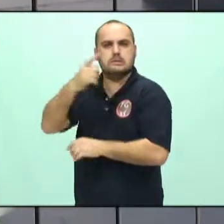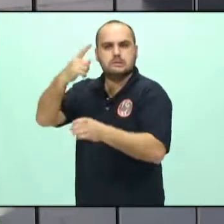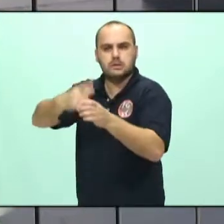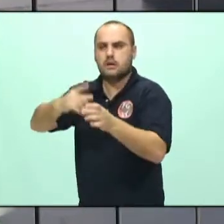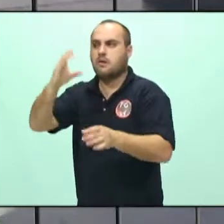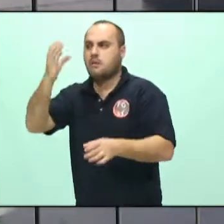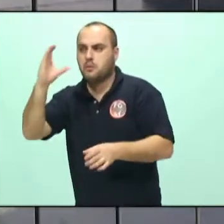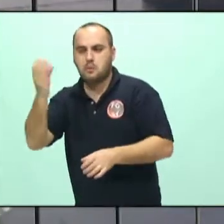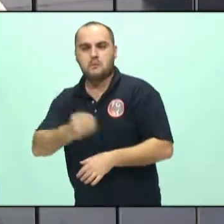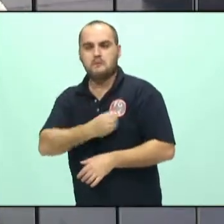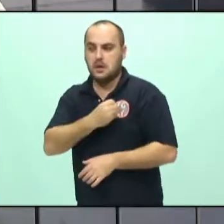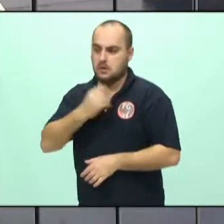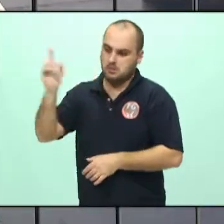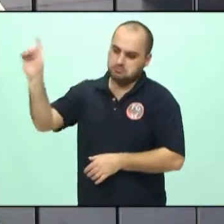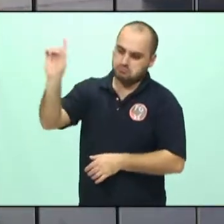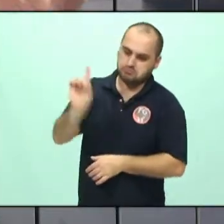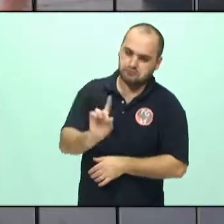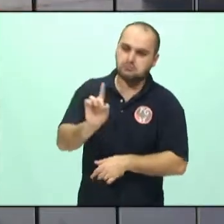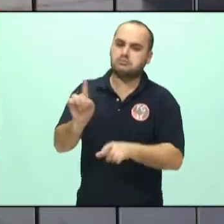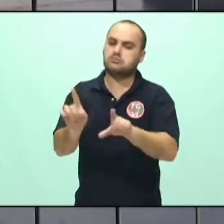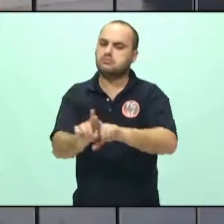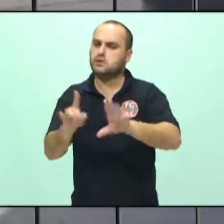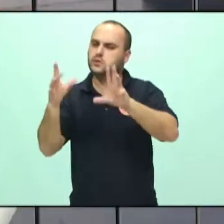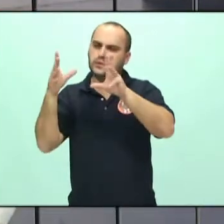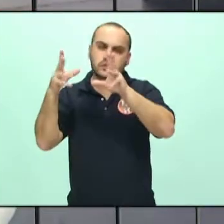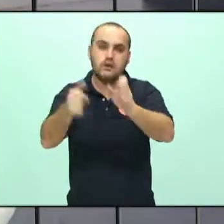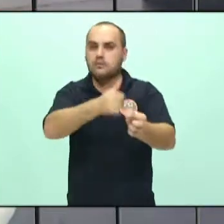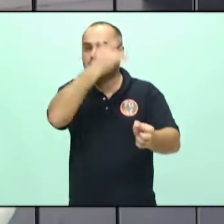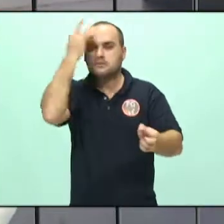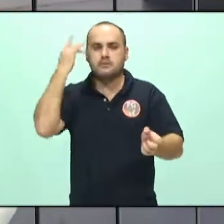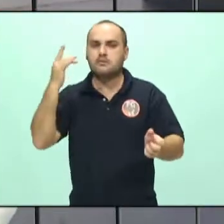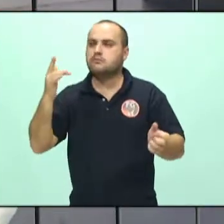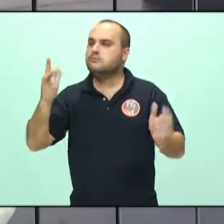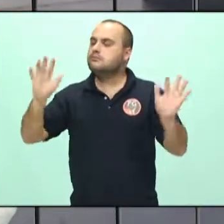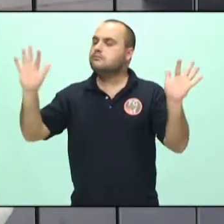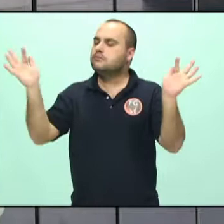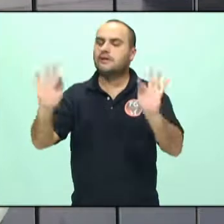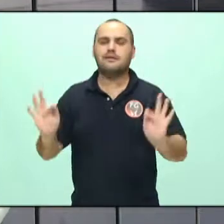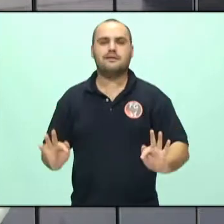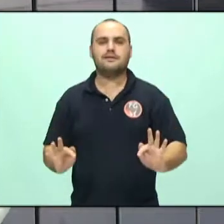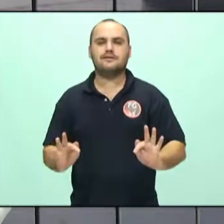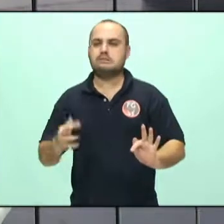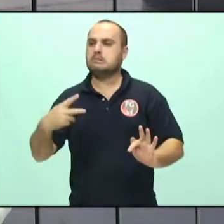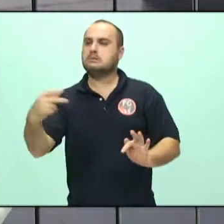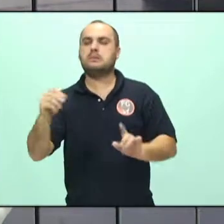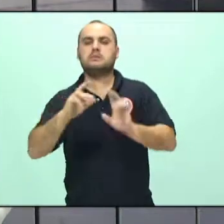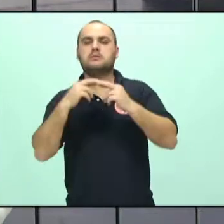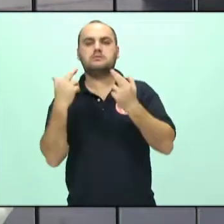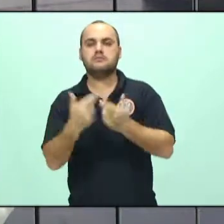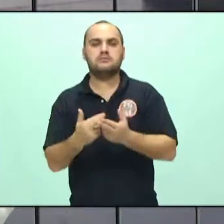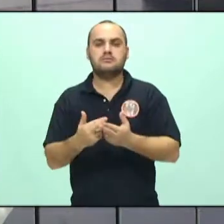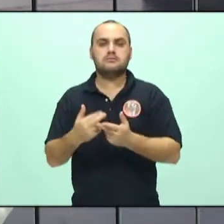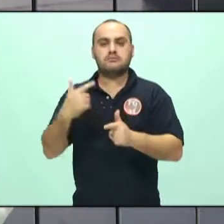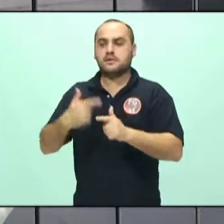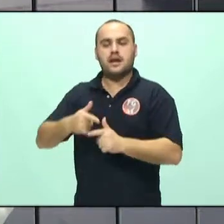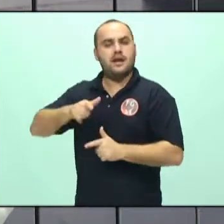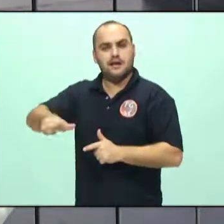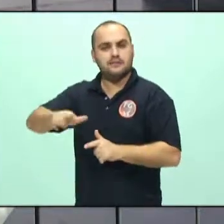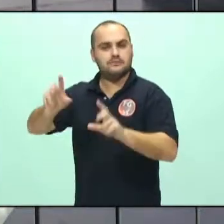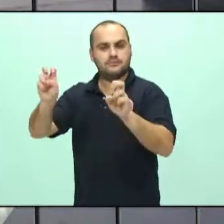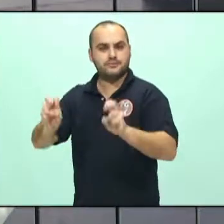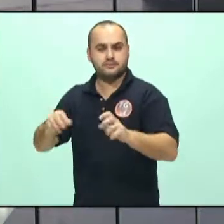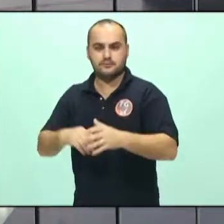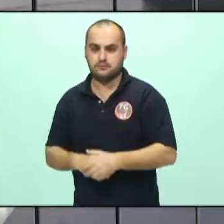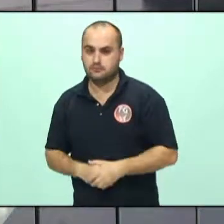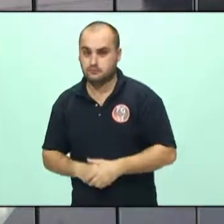ali estavam, né? Também todos saíram satisfeitos da reunião, porque, bom, é isso aí mesmo que a gente queria. Eu fiz a audiência